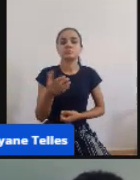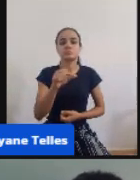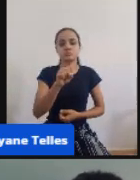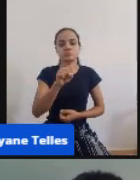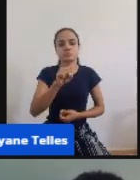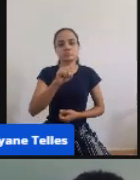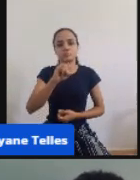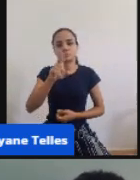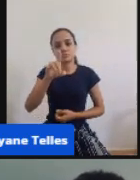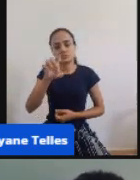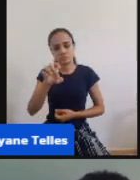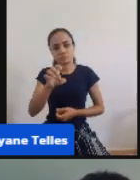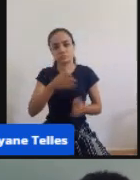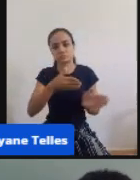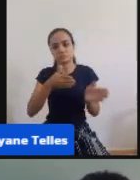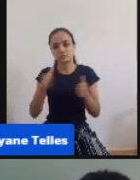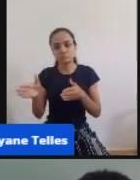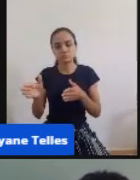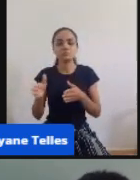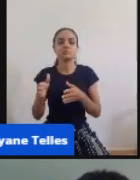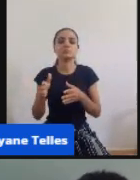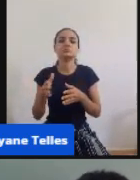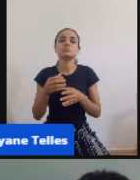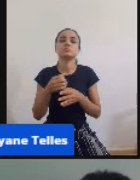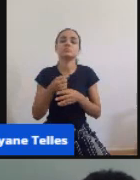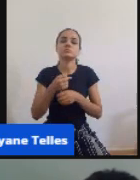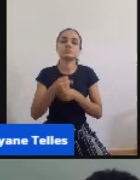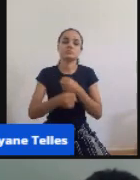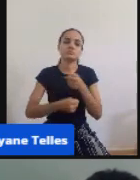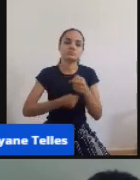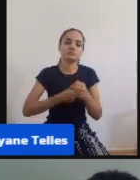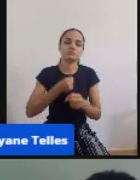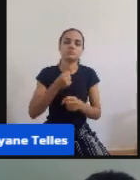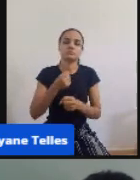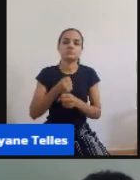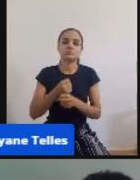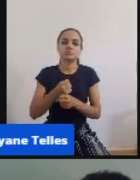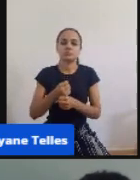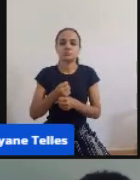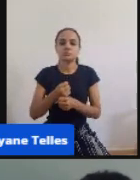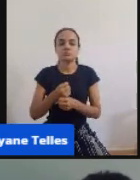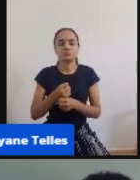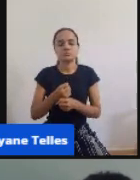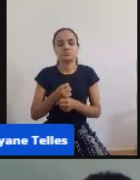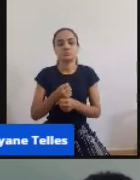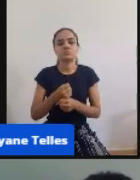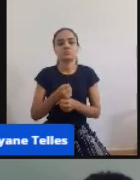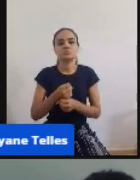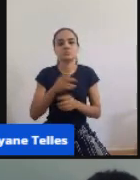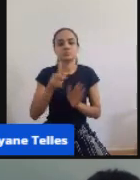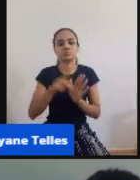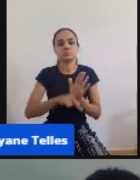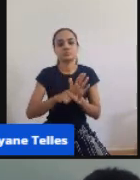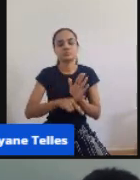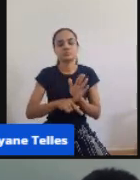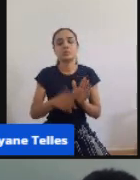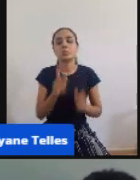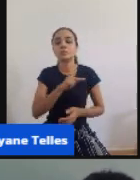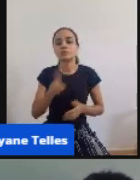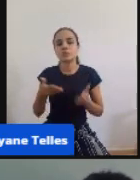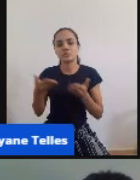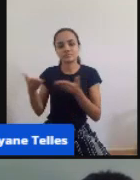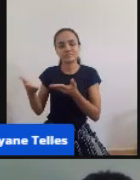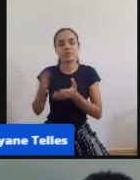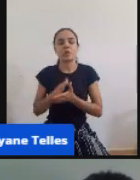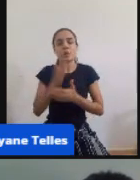anual. Professor, a palavra é sua. Ok, professor Anselmo, obrigado aí pelas suas palavras até esse